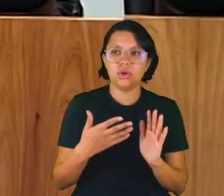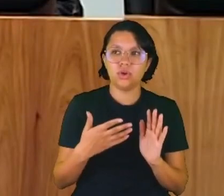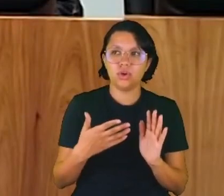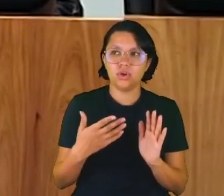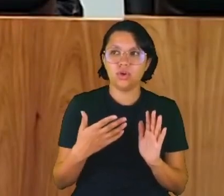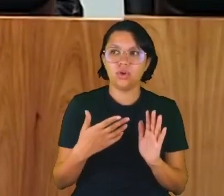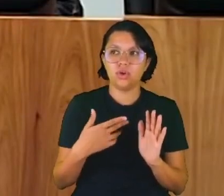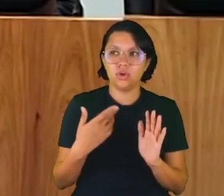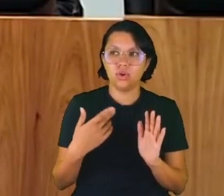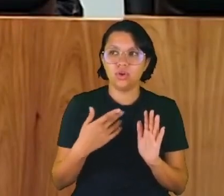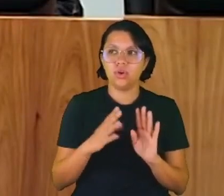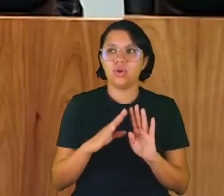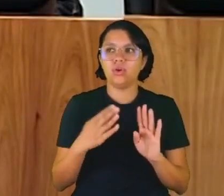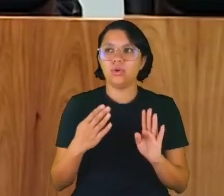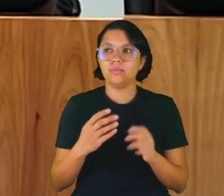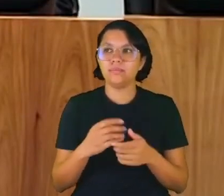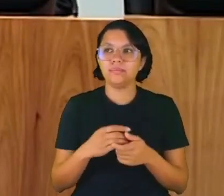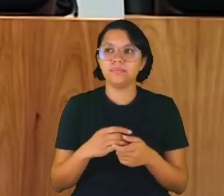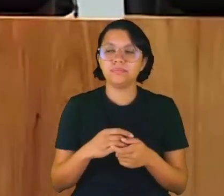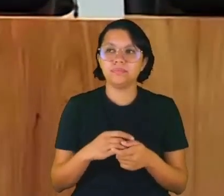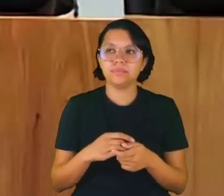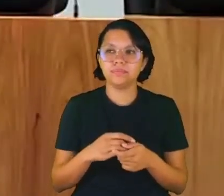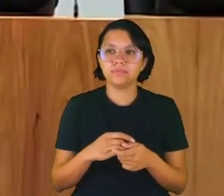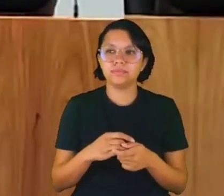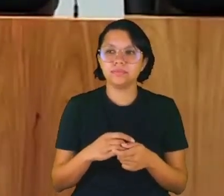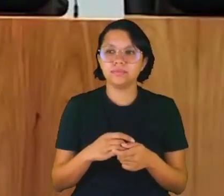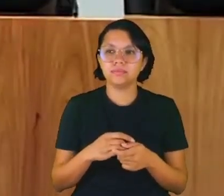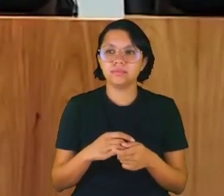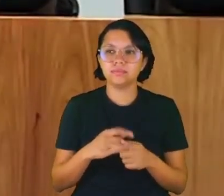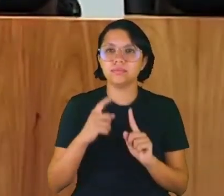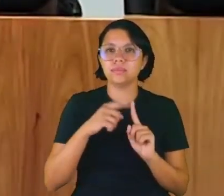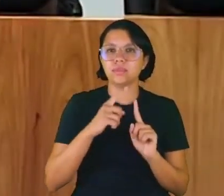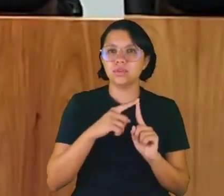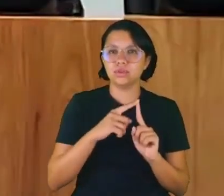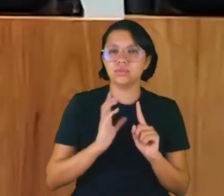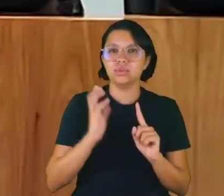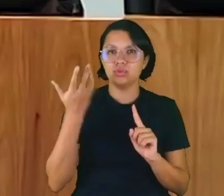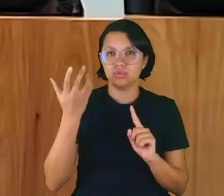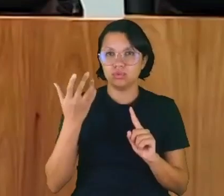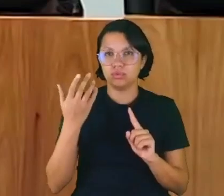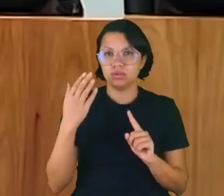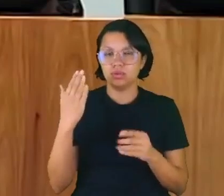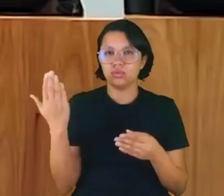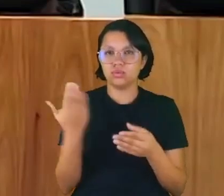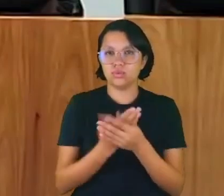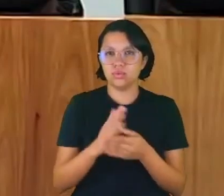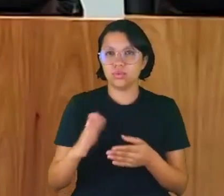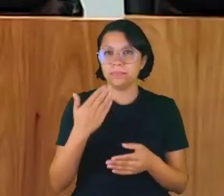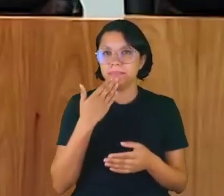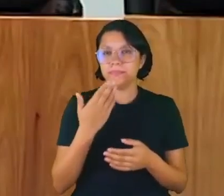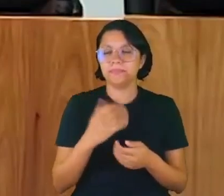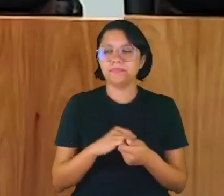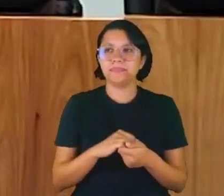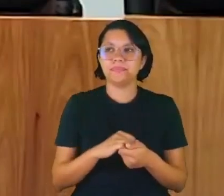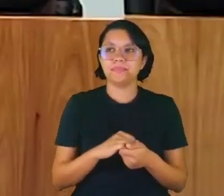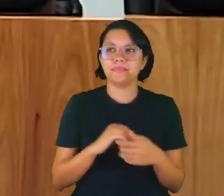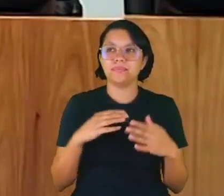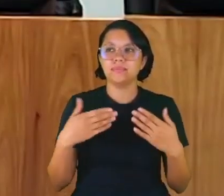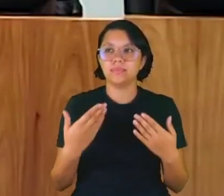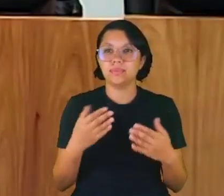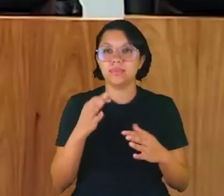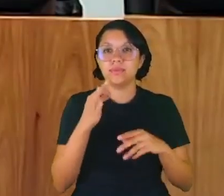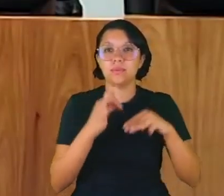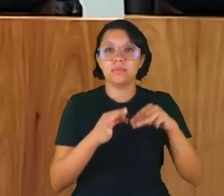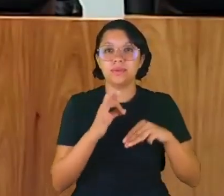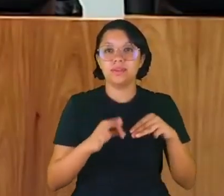ao novo código, às novas os institutos de solução de demanda. Então, ministro, esta é a